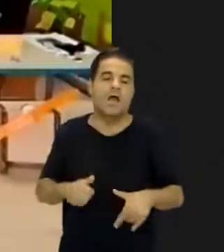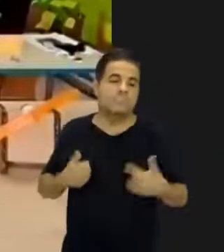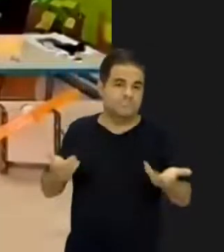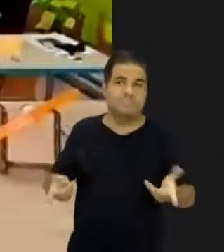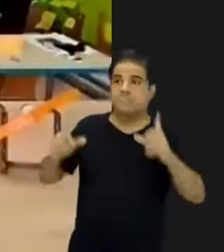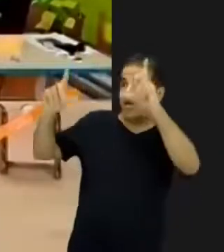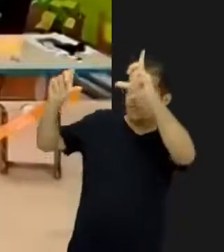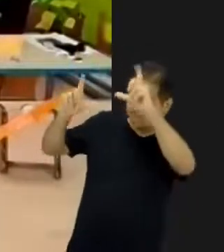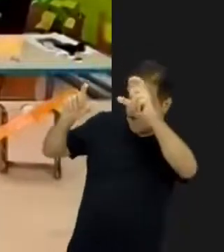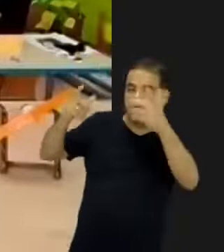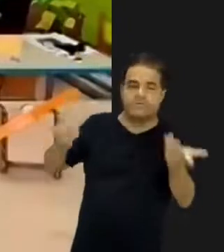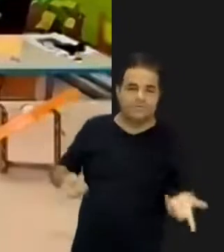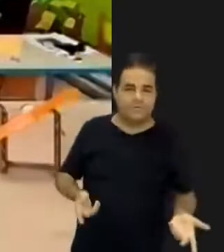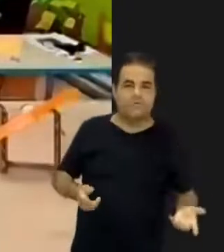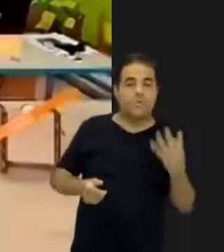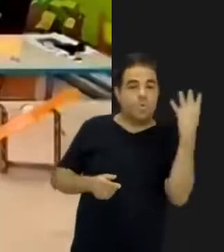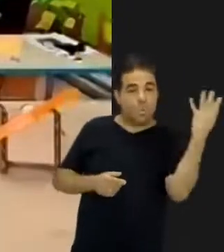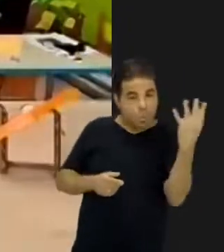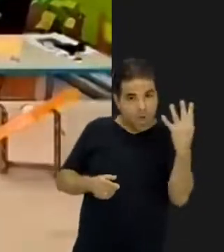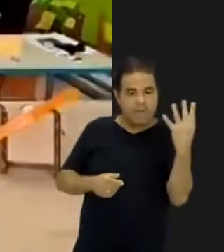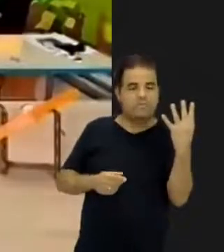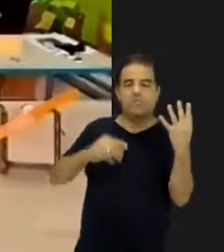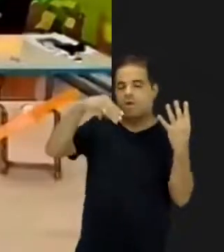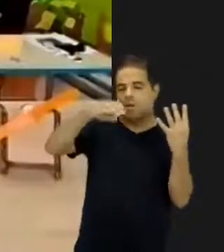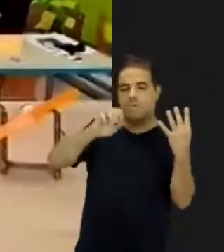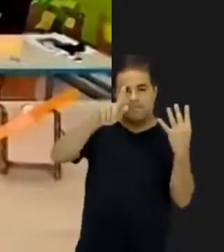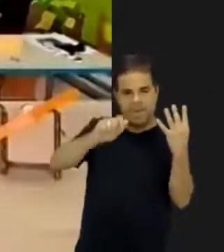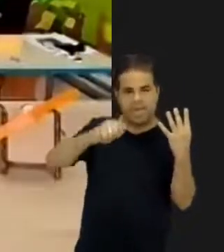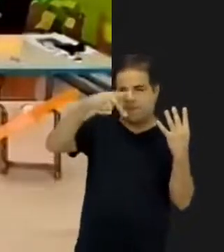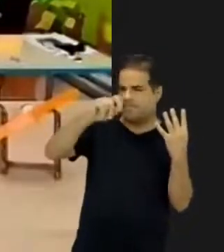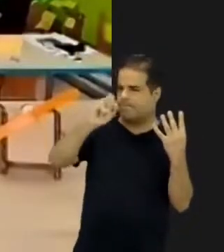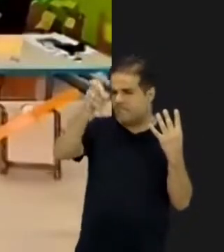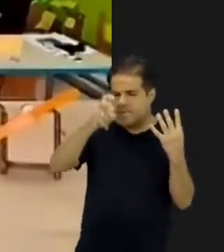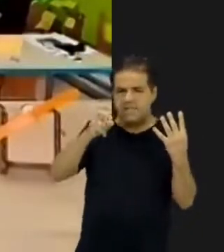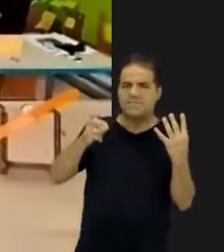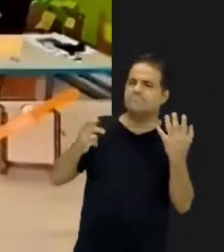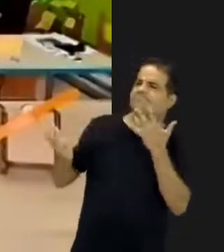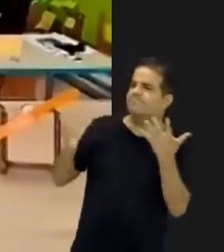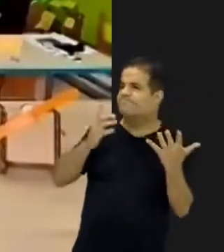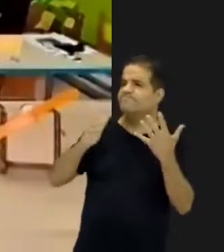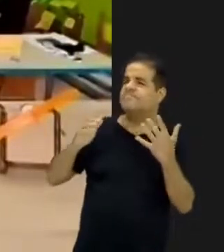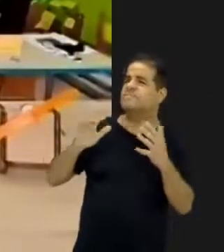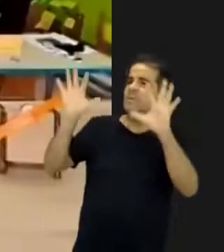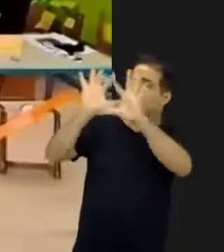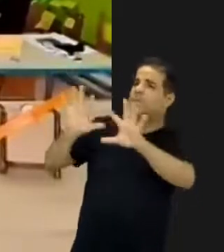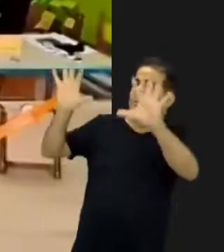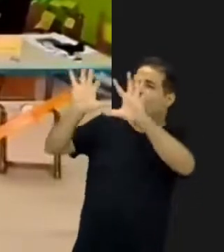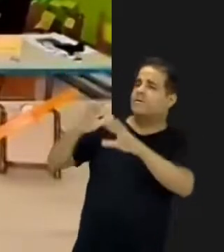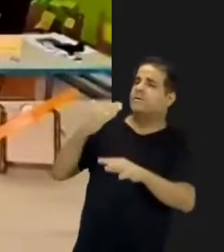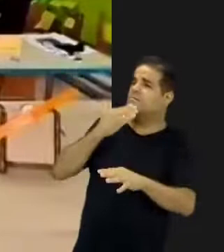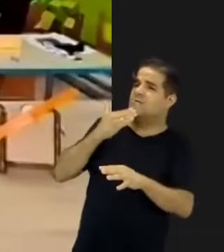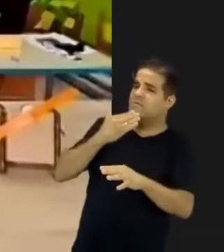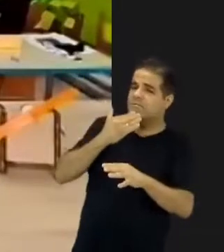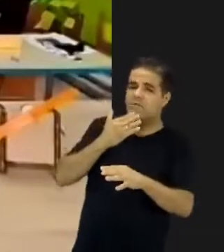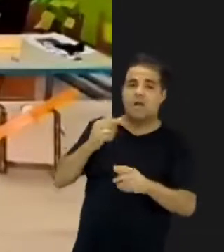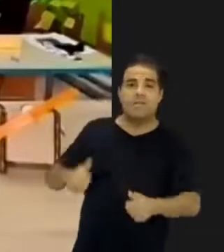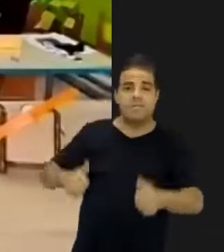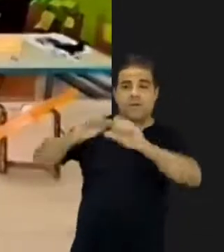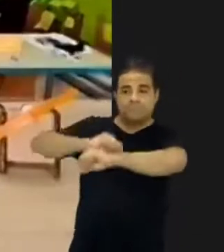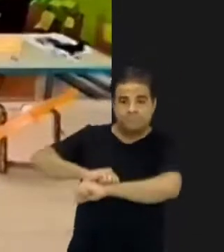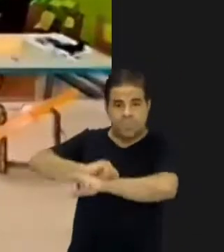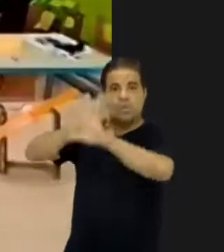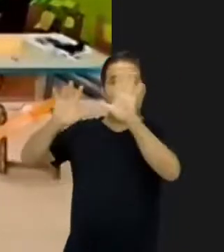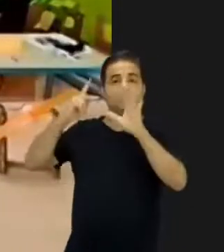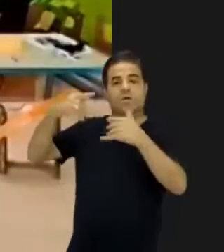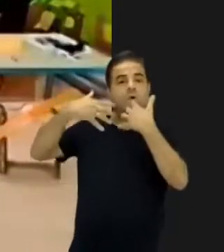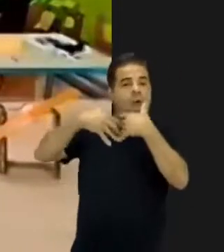uma foto, 4 megapixels, você vai ver que a foto não vai ser legal, o vídeo vai ficar meio embaçado. Quanto melhor a resolução do